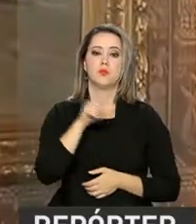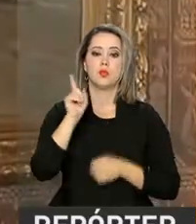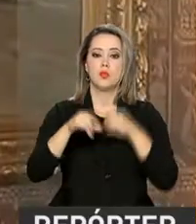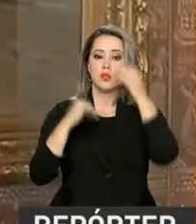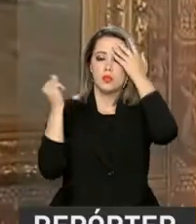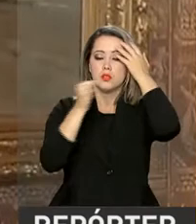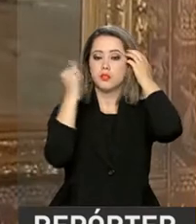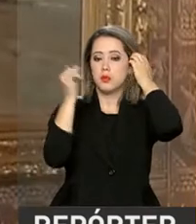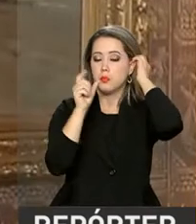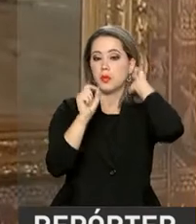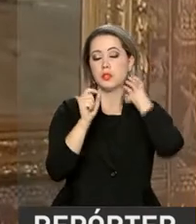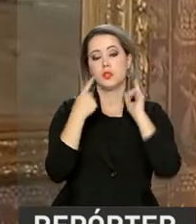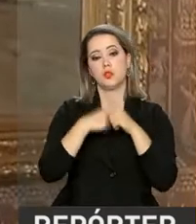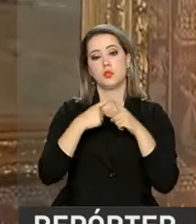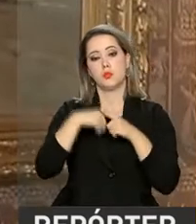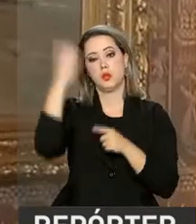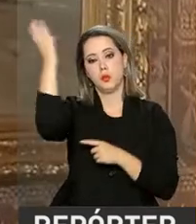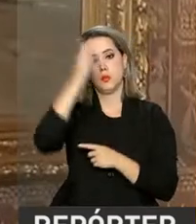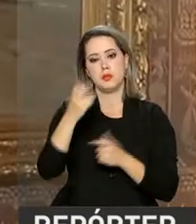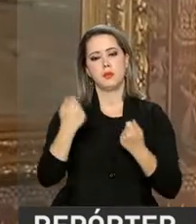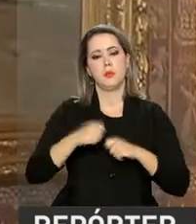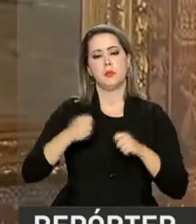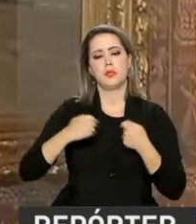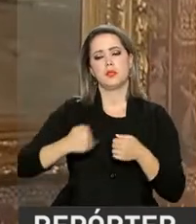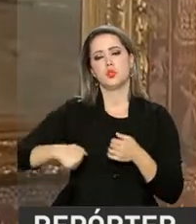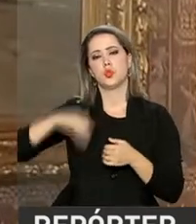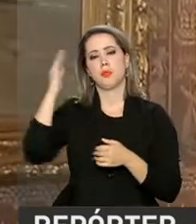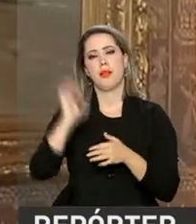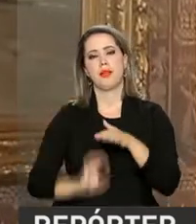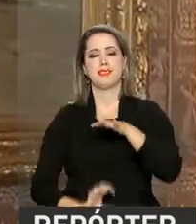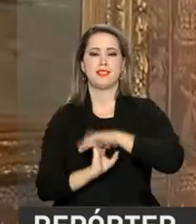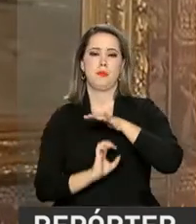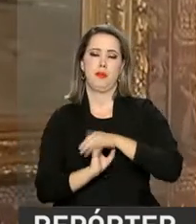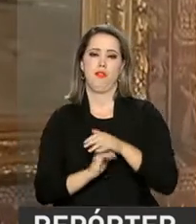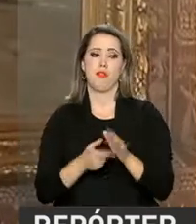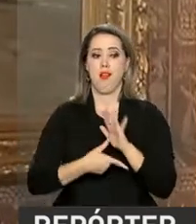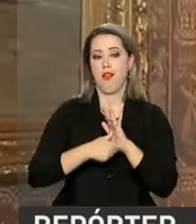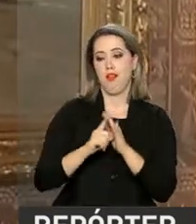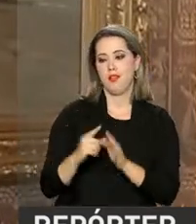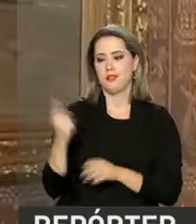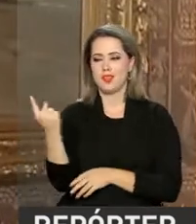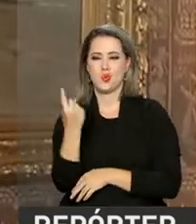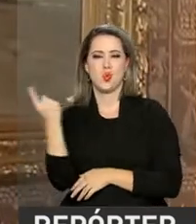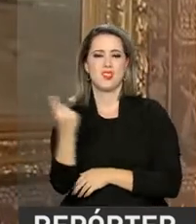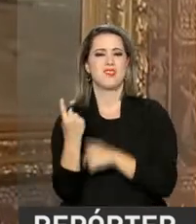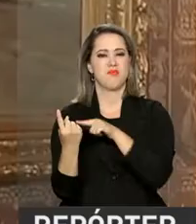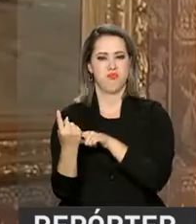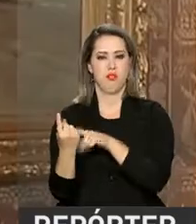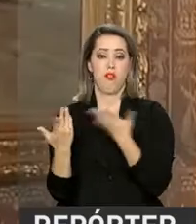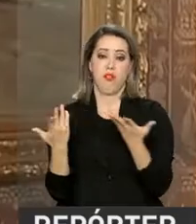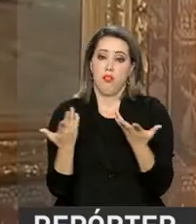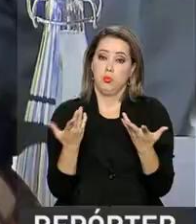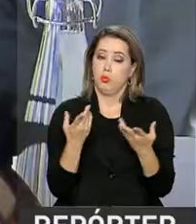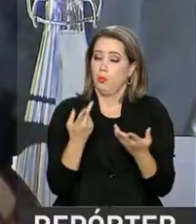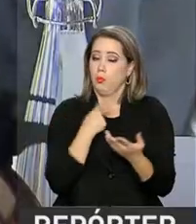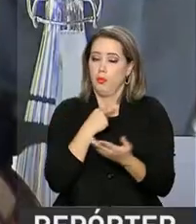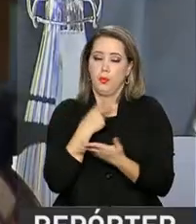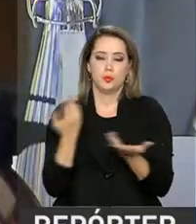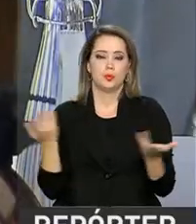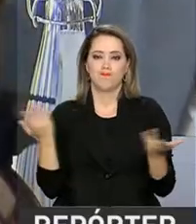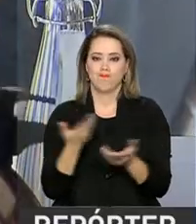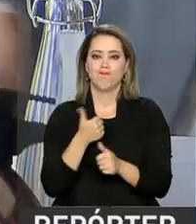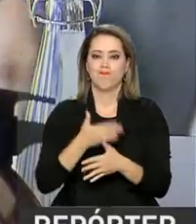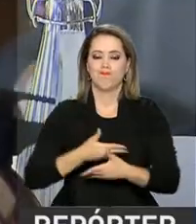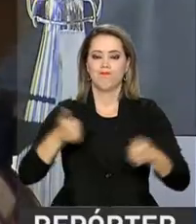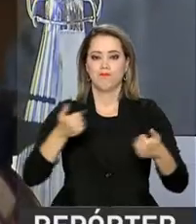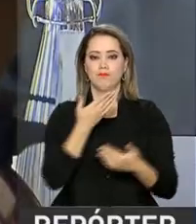mais empresas, pluralidade maior, e a Petrobras sozinha não conseguirá desenvolver todas as riquezas do pré-sal. Esta